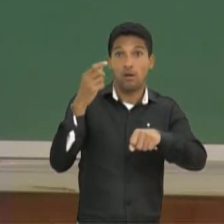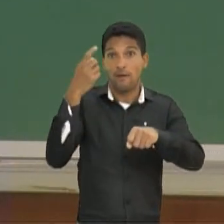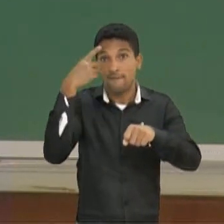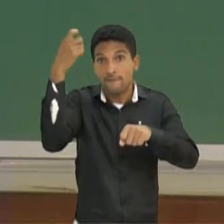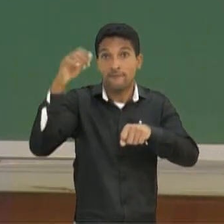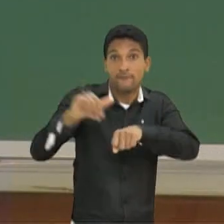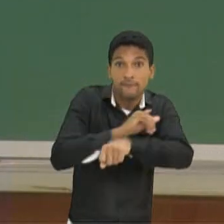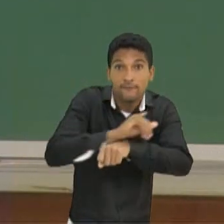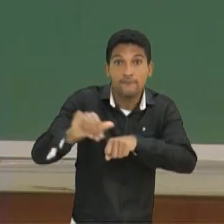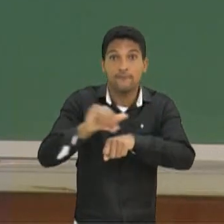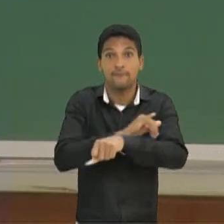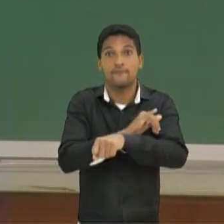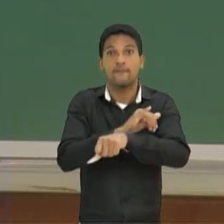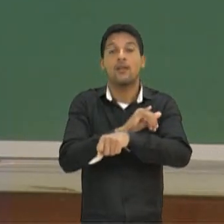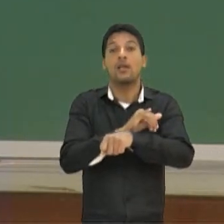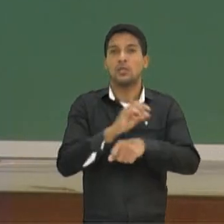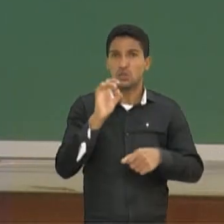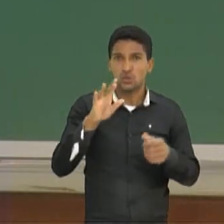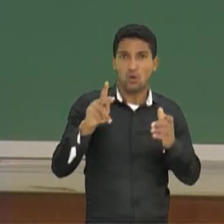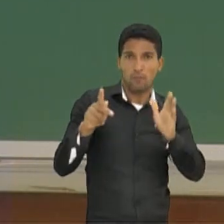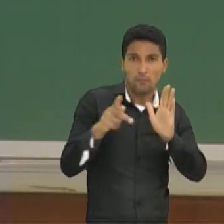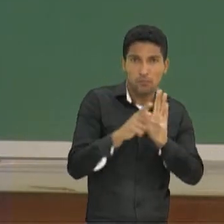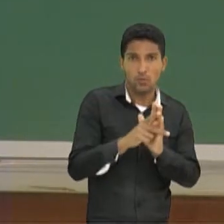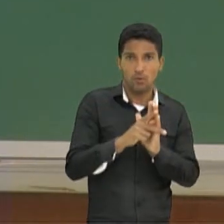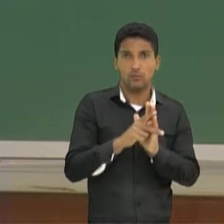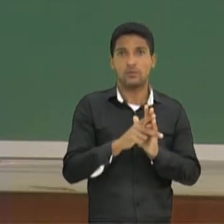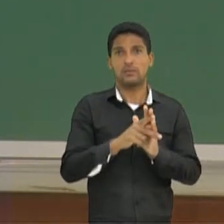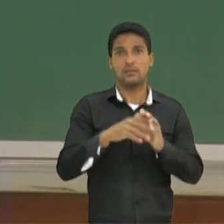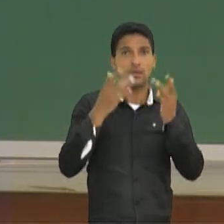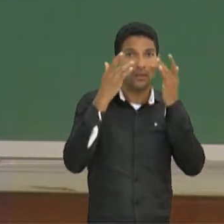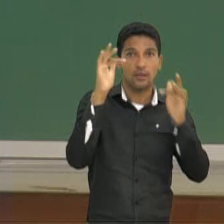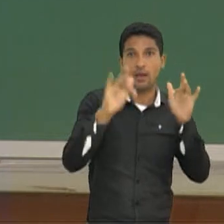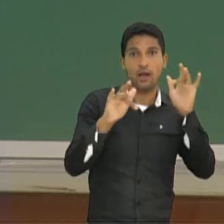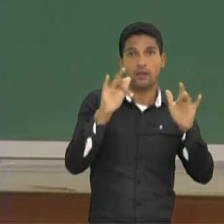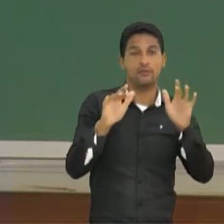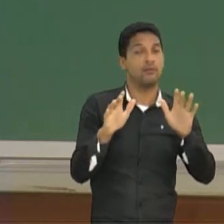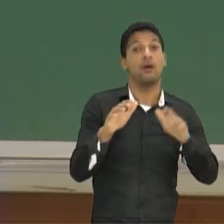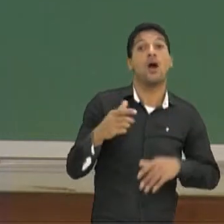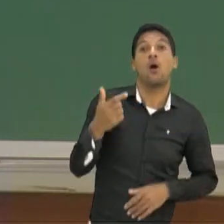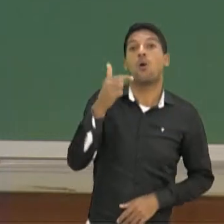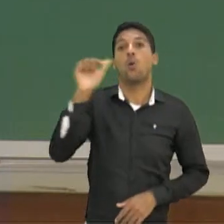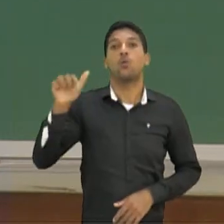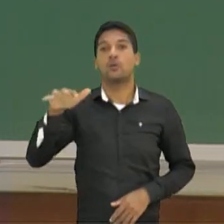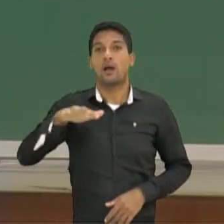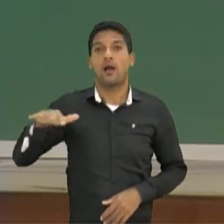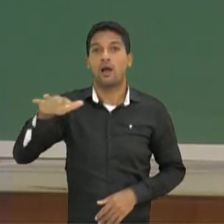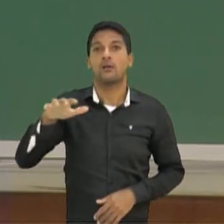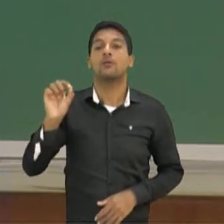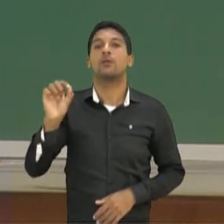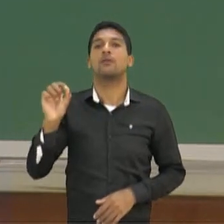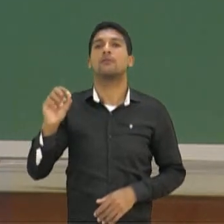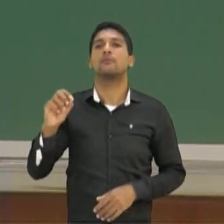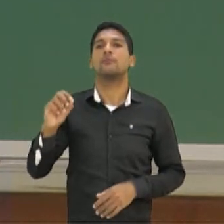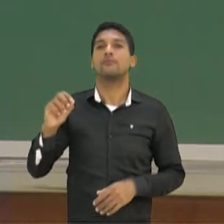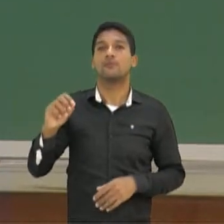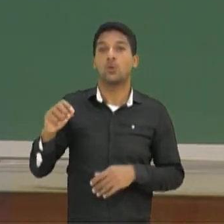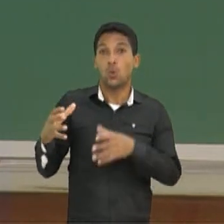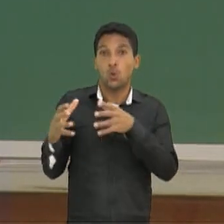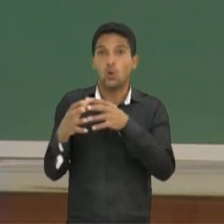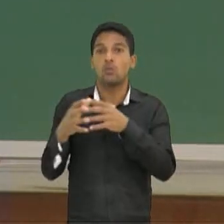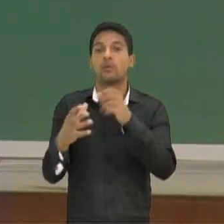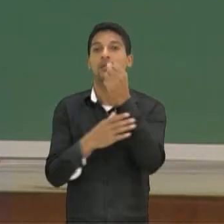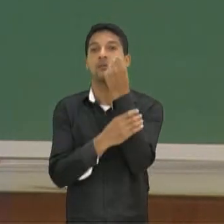que não especificamente só no teatro, né? Então ele acaba se expandindo, o pessoal da terapia acaba utilizando também essa questão